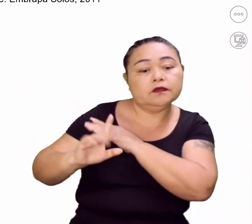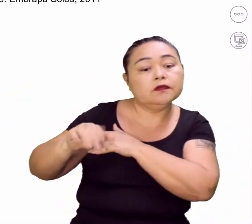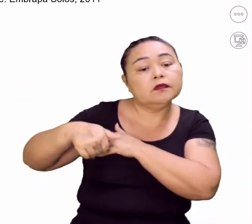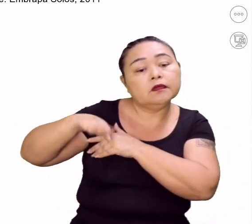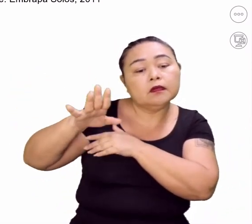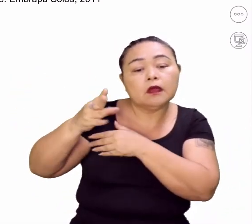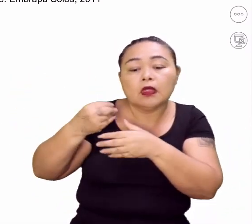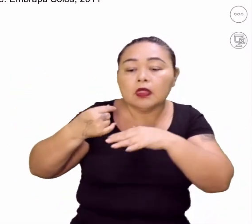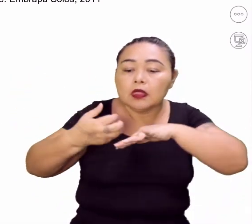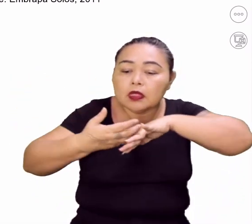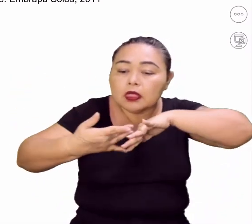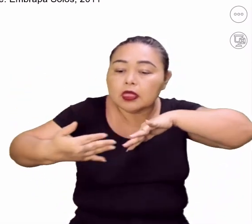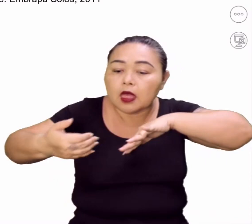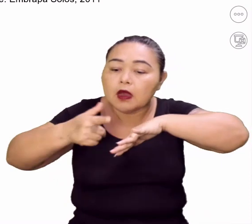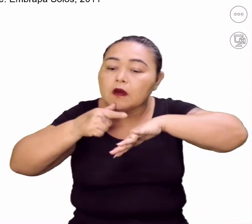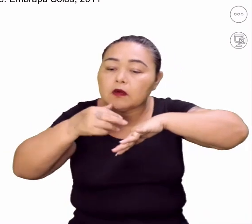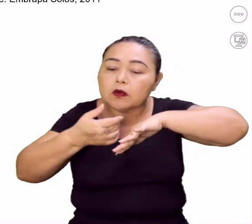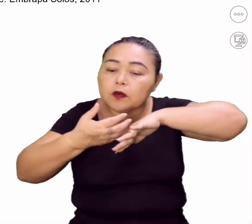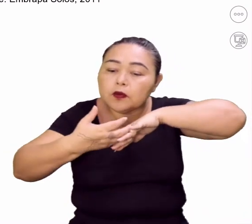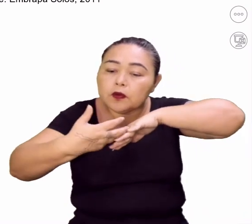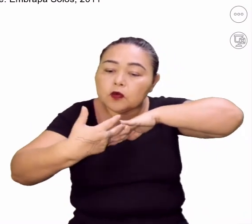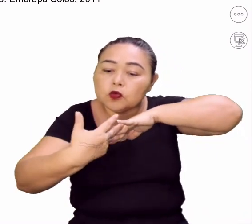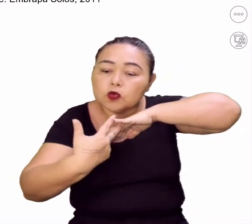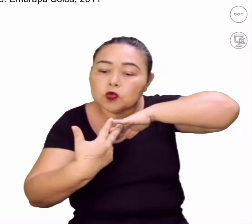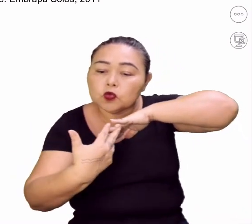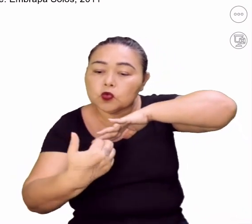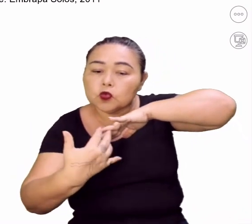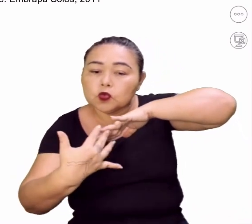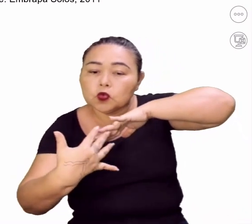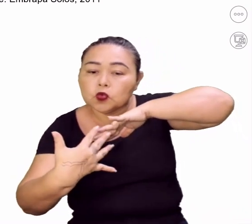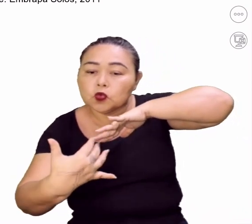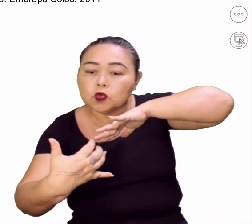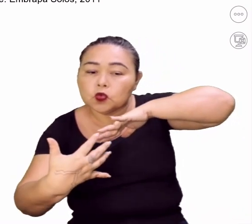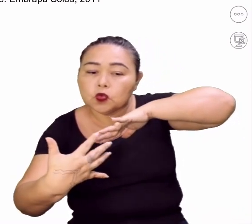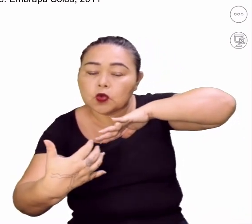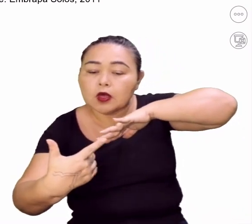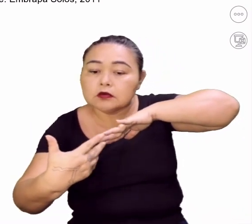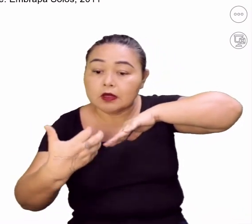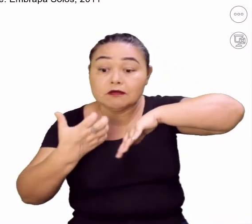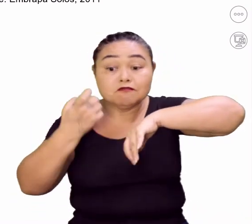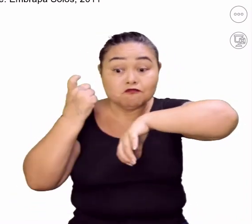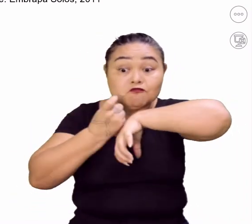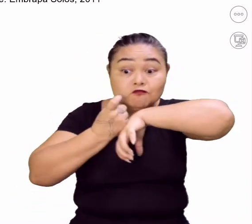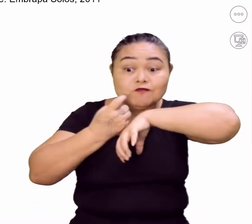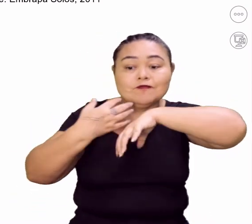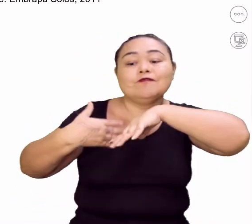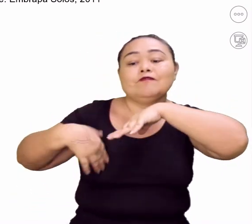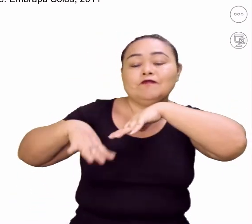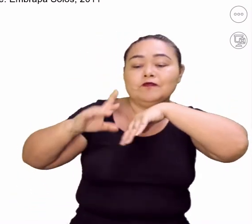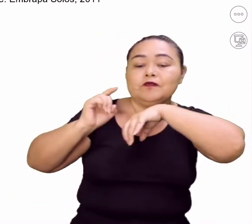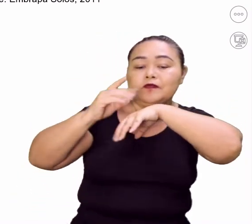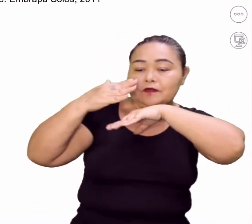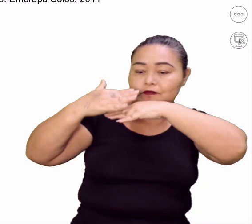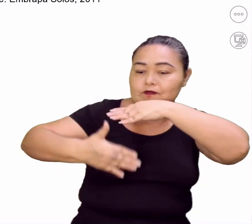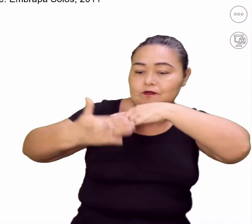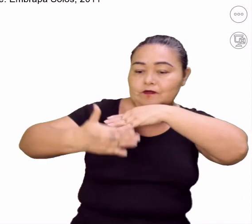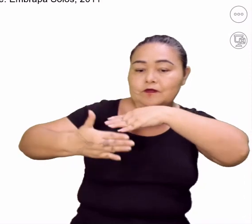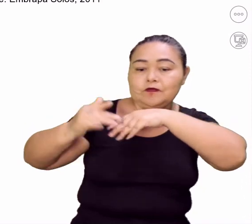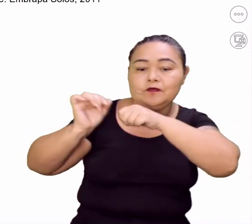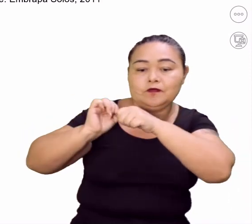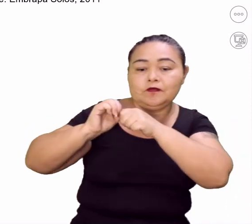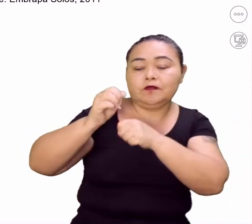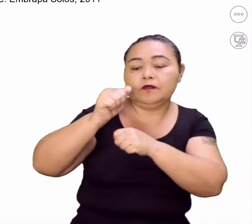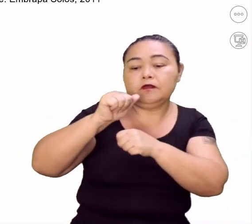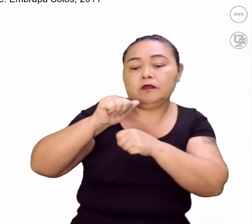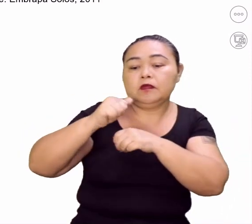bem drenados e apresentam resistência ao processo erosivo. E geralmente são